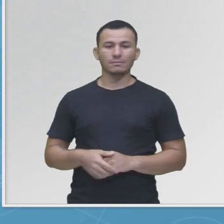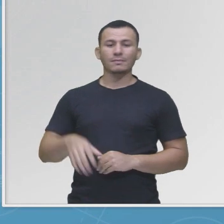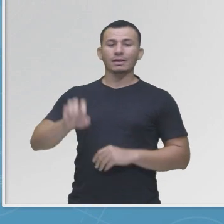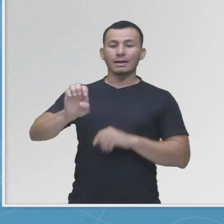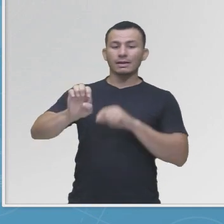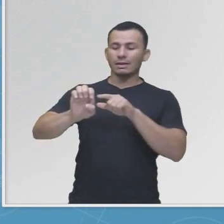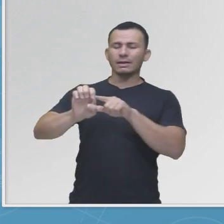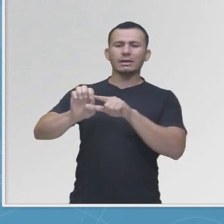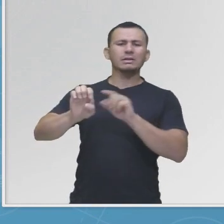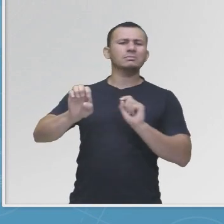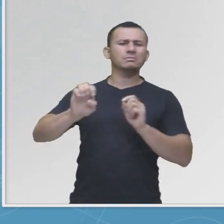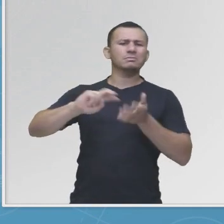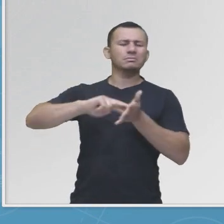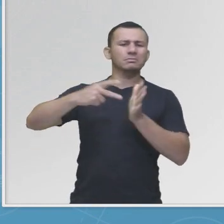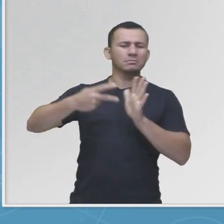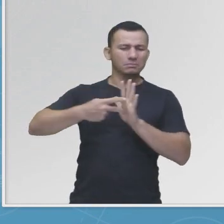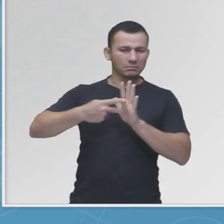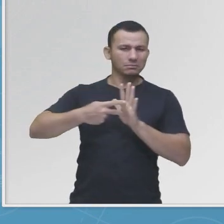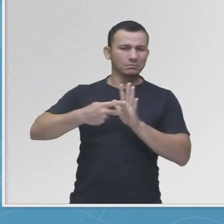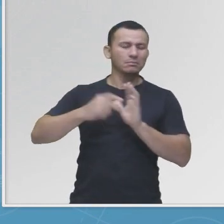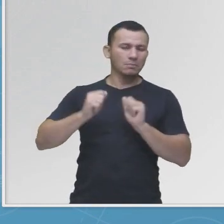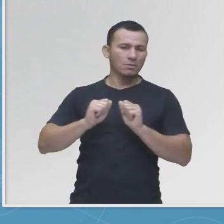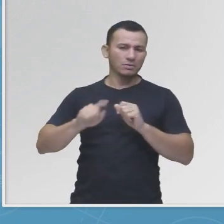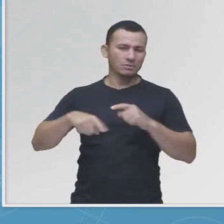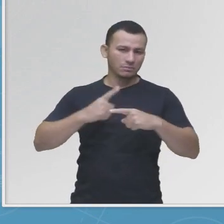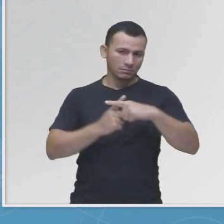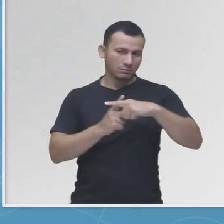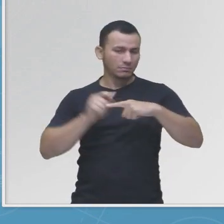de adição, né? E